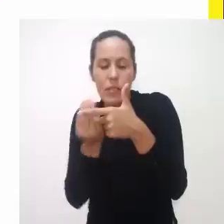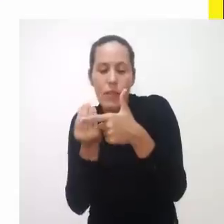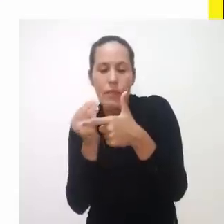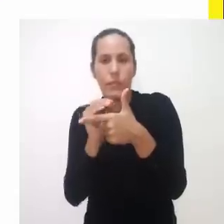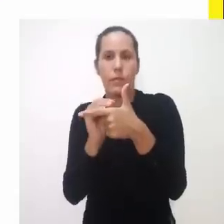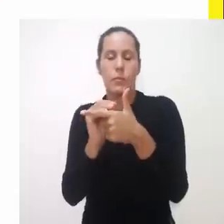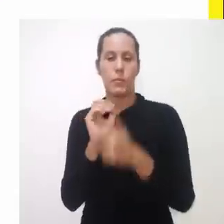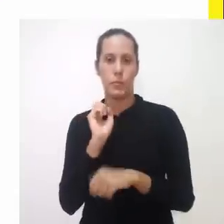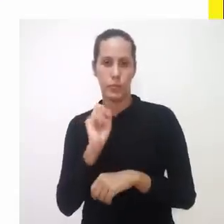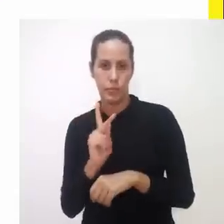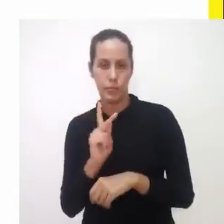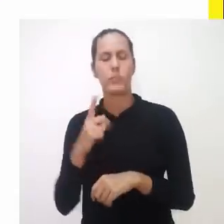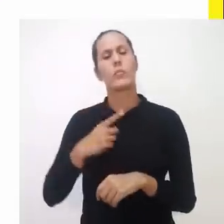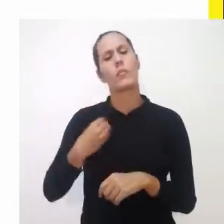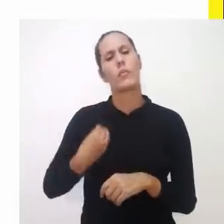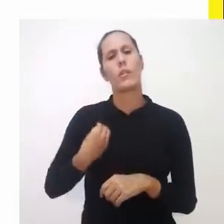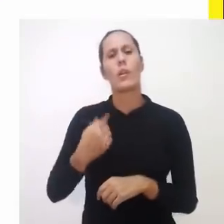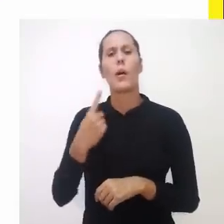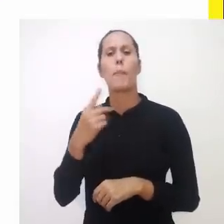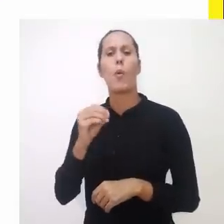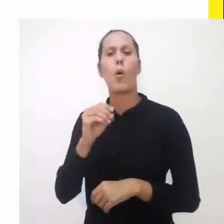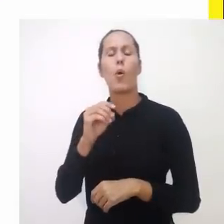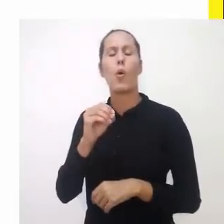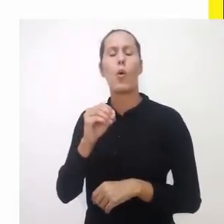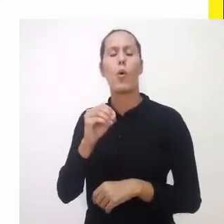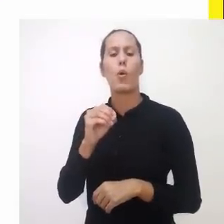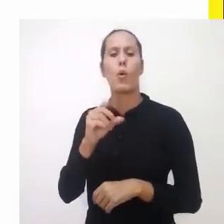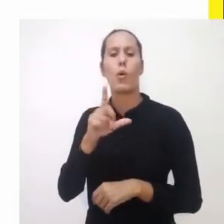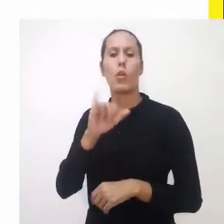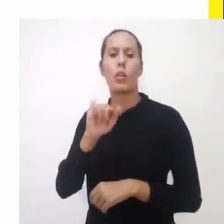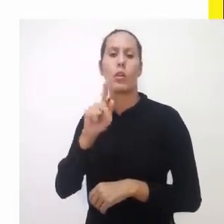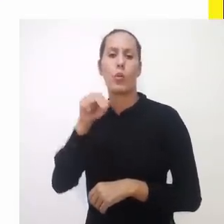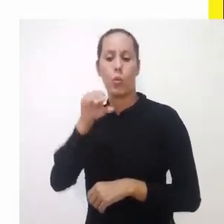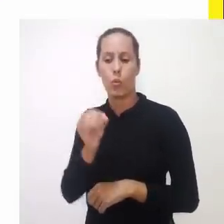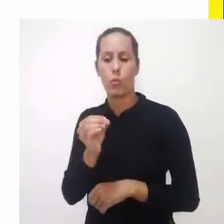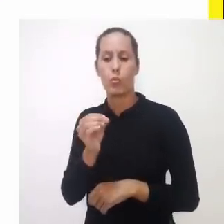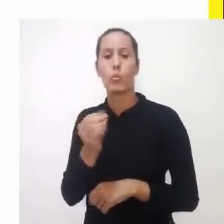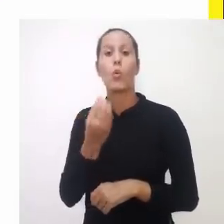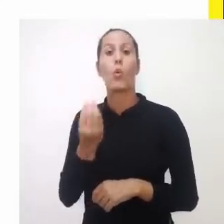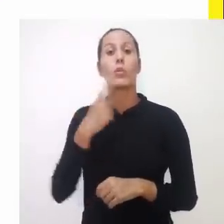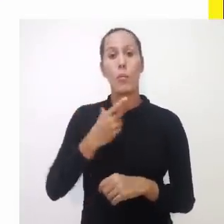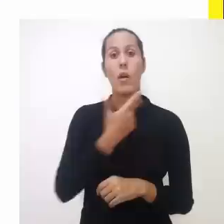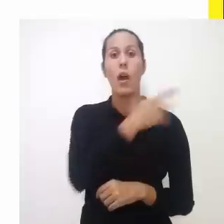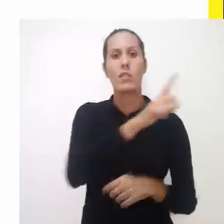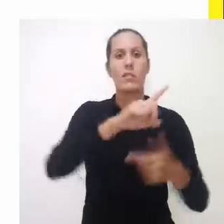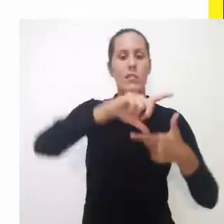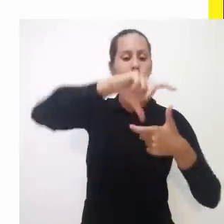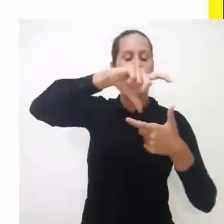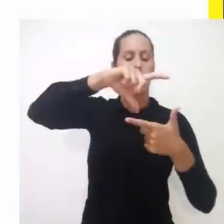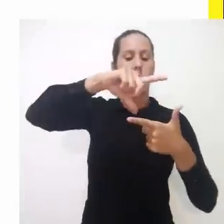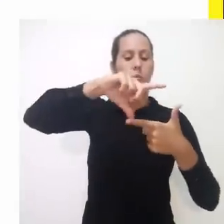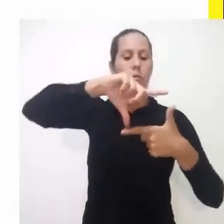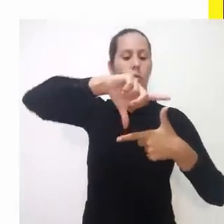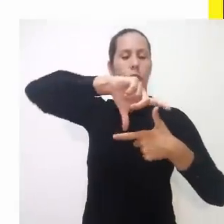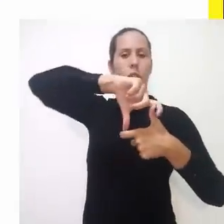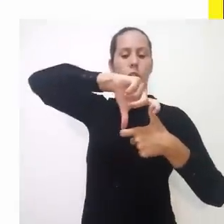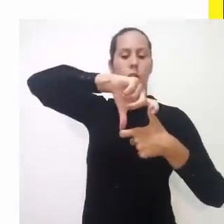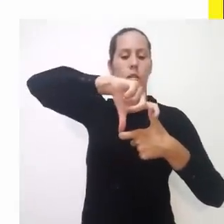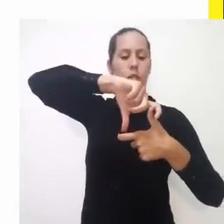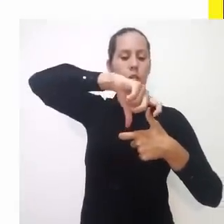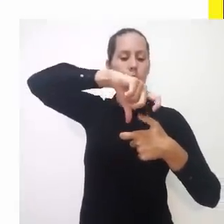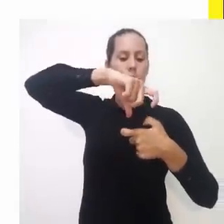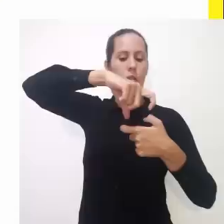de dentro, ok? E também tem polígonos nesse formato aqui, ó, com abertura, que um é